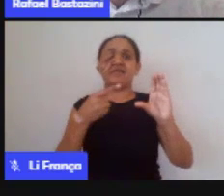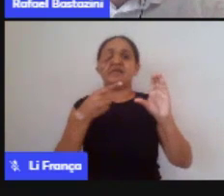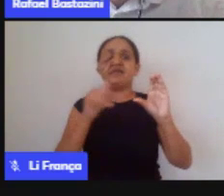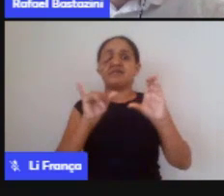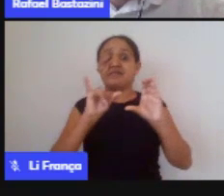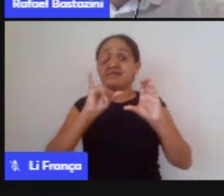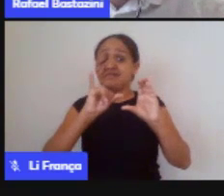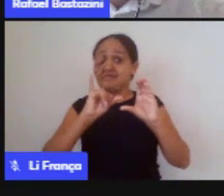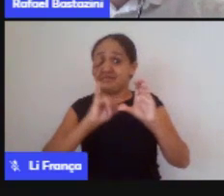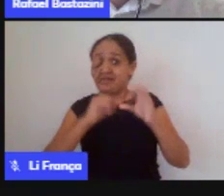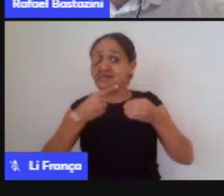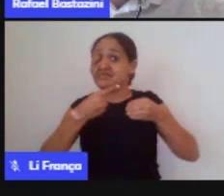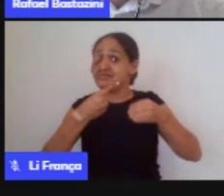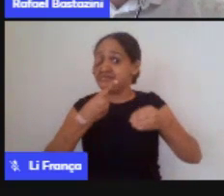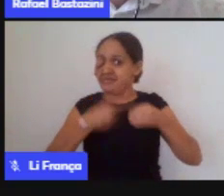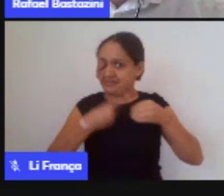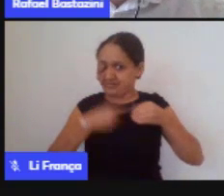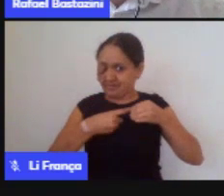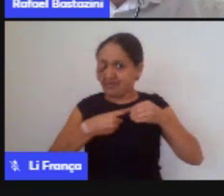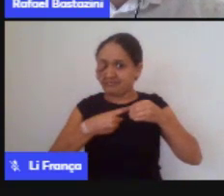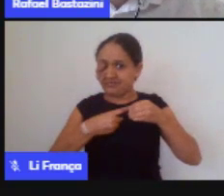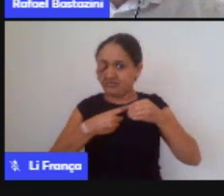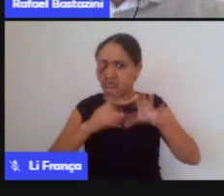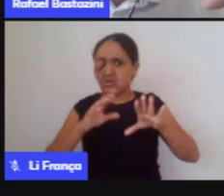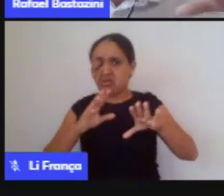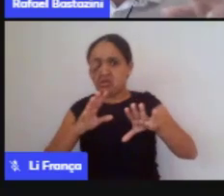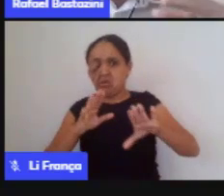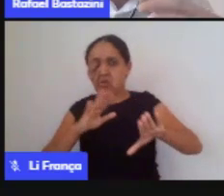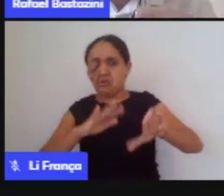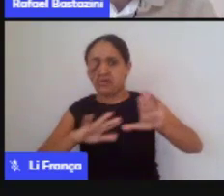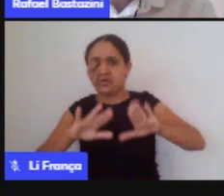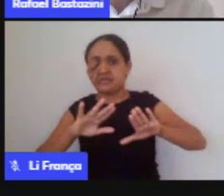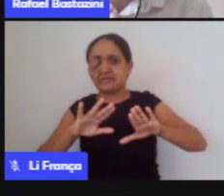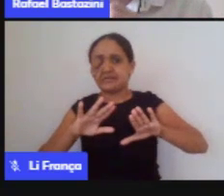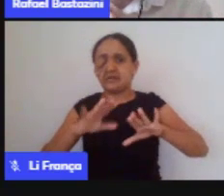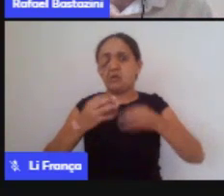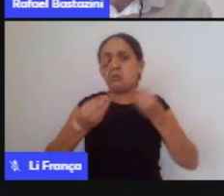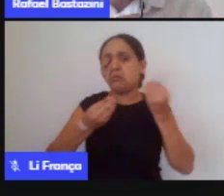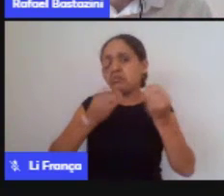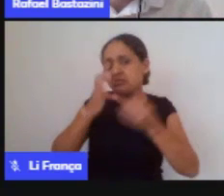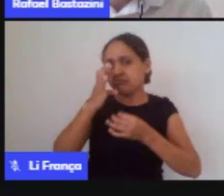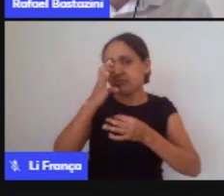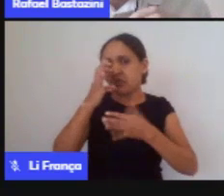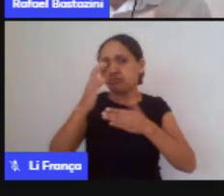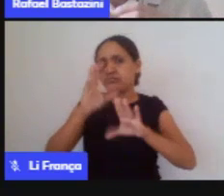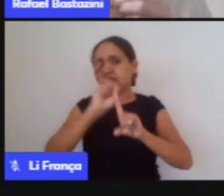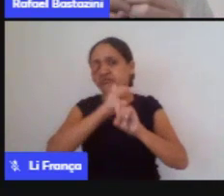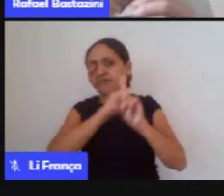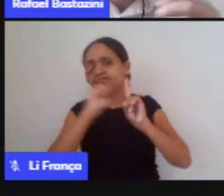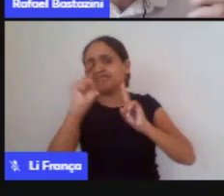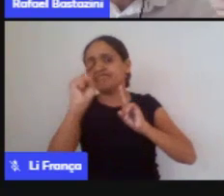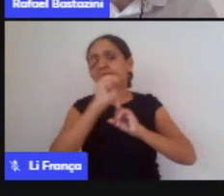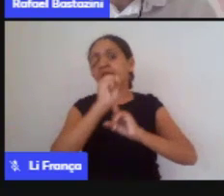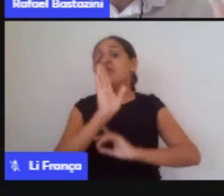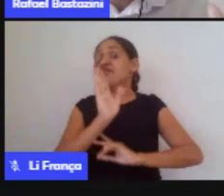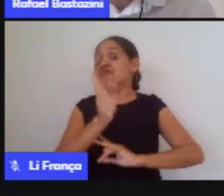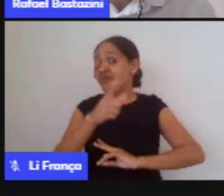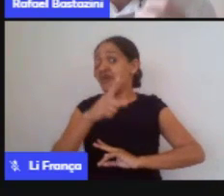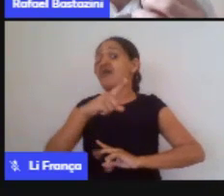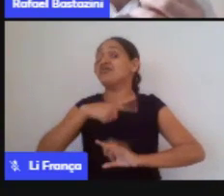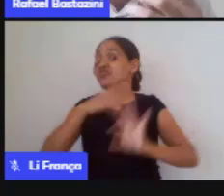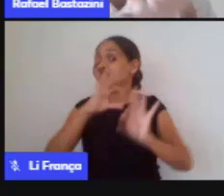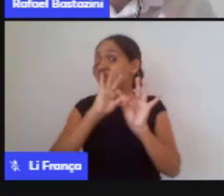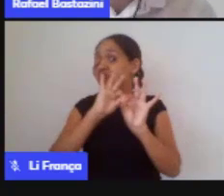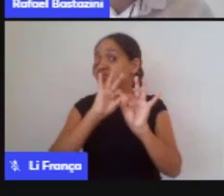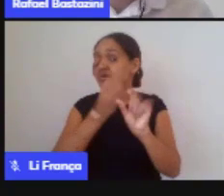a periferia de Campo Grande. Ou seja, do ponto de vista social, já havia um